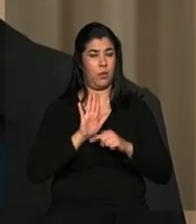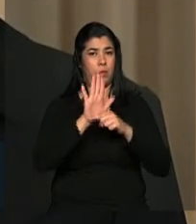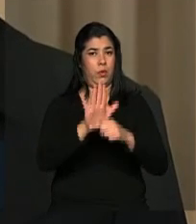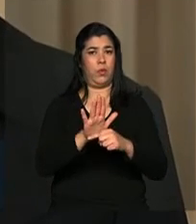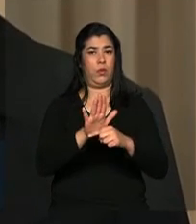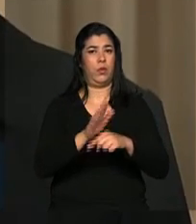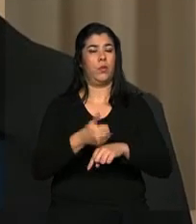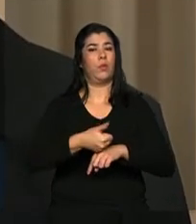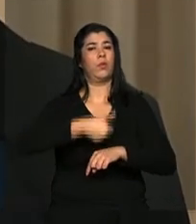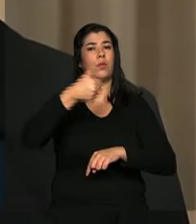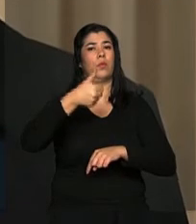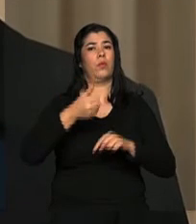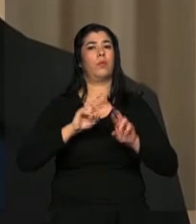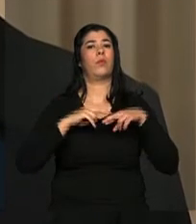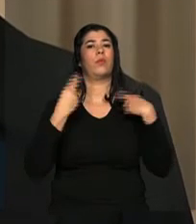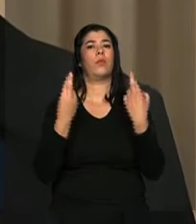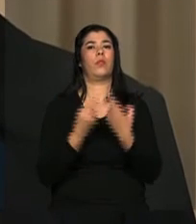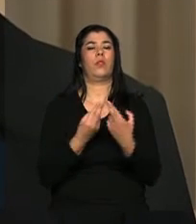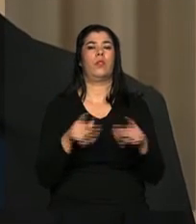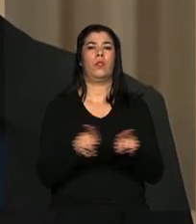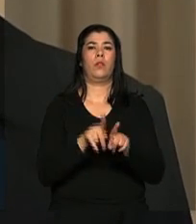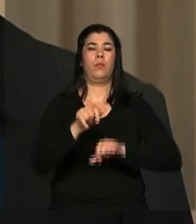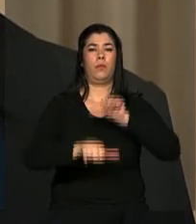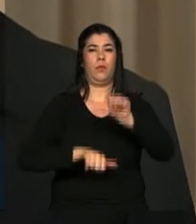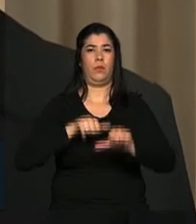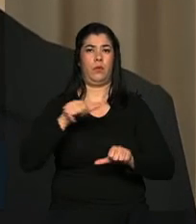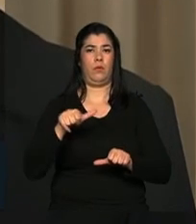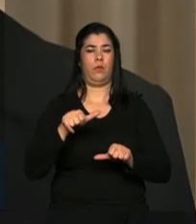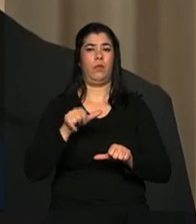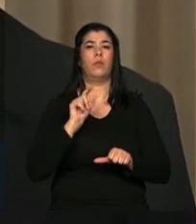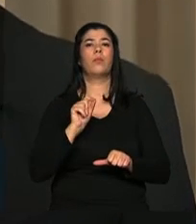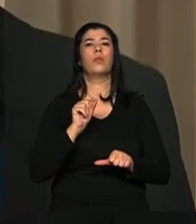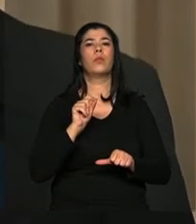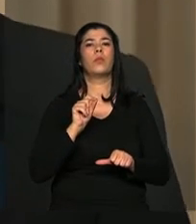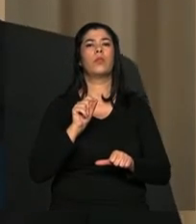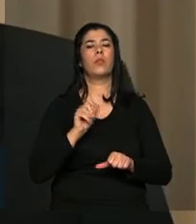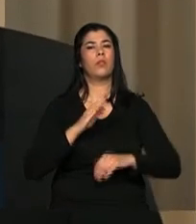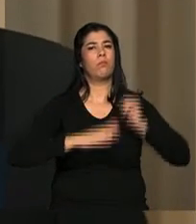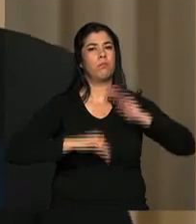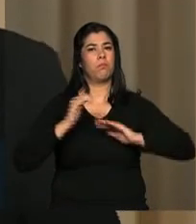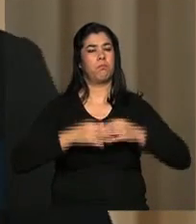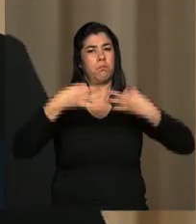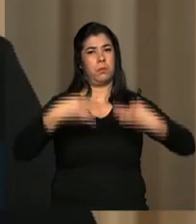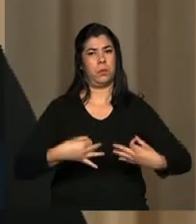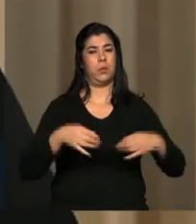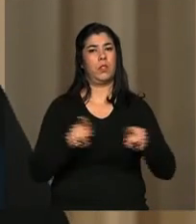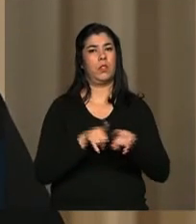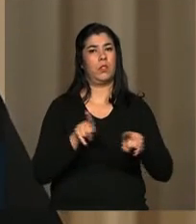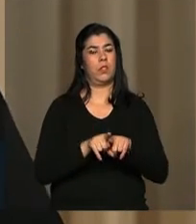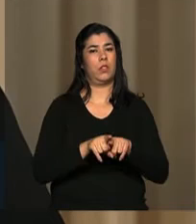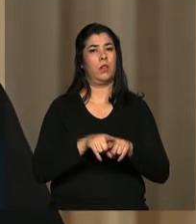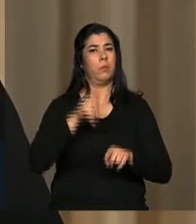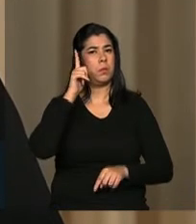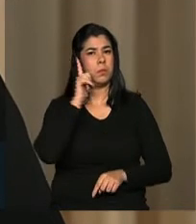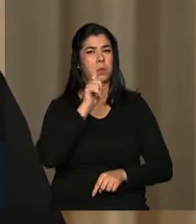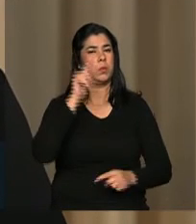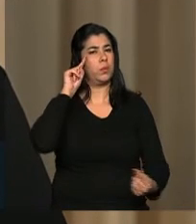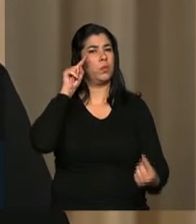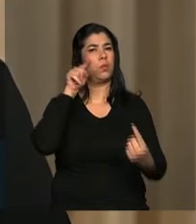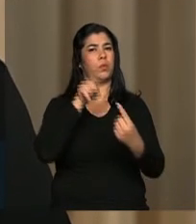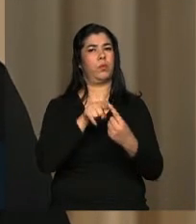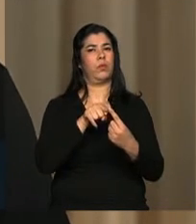essa reunião se transforme numa reunião efetiva e que alcance